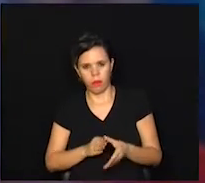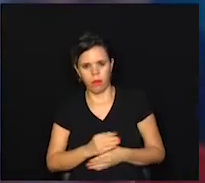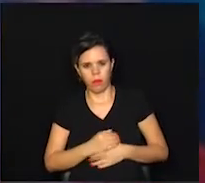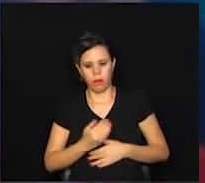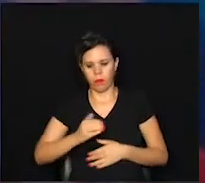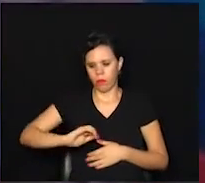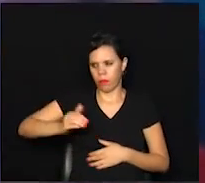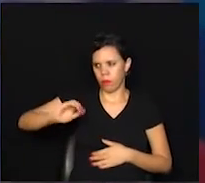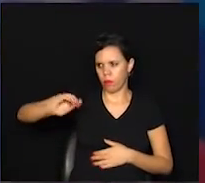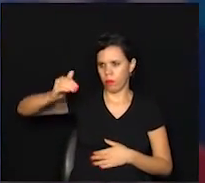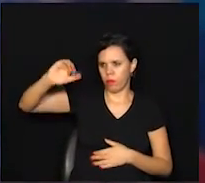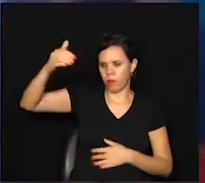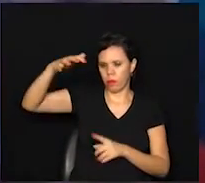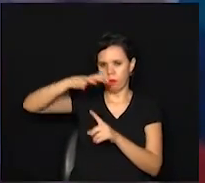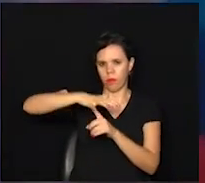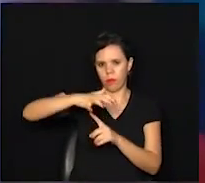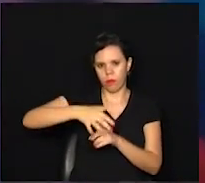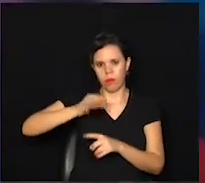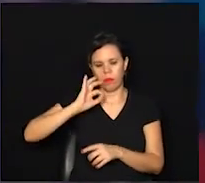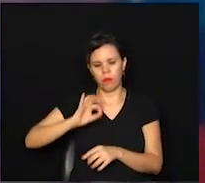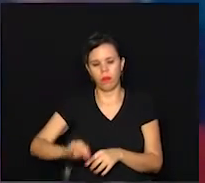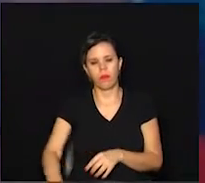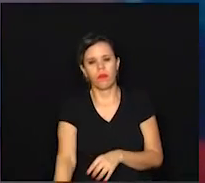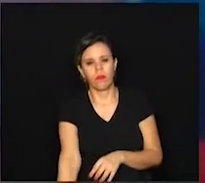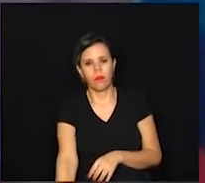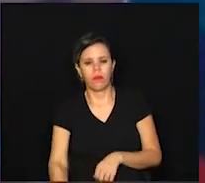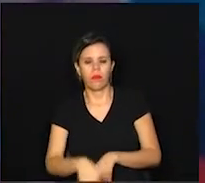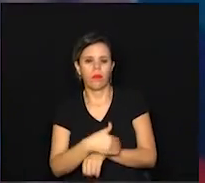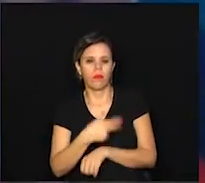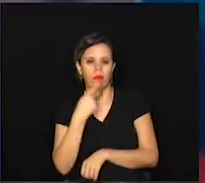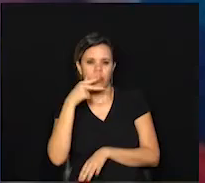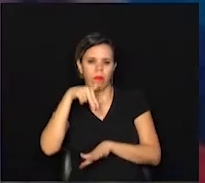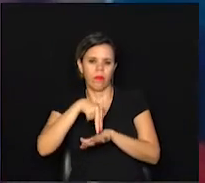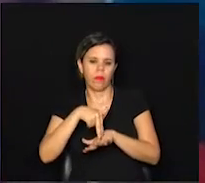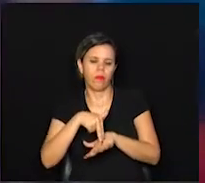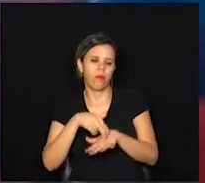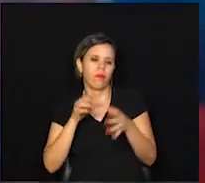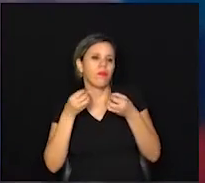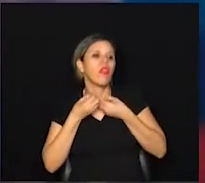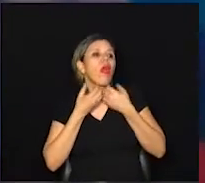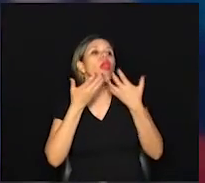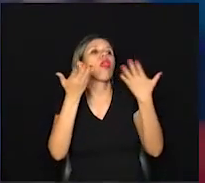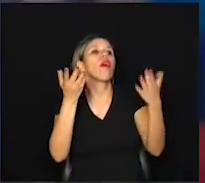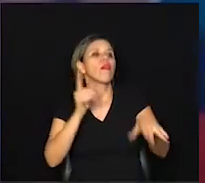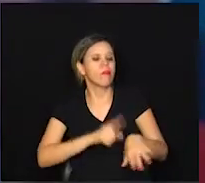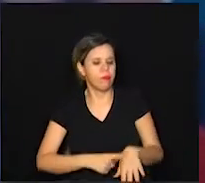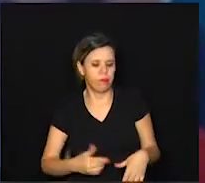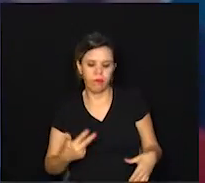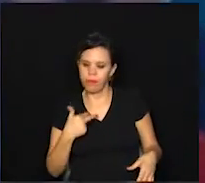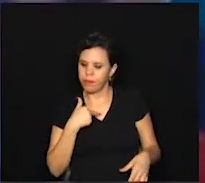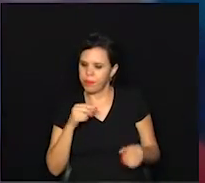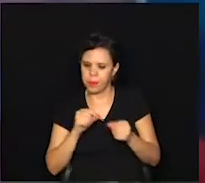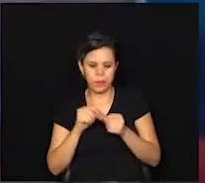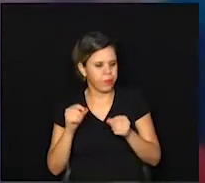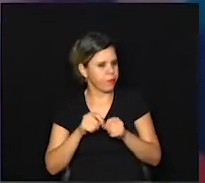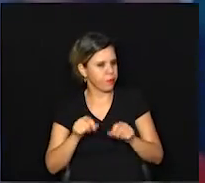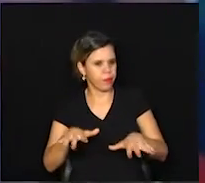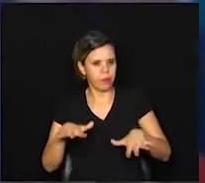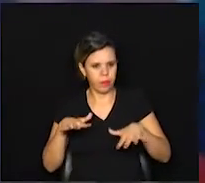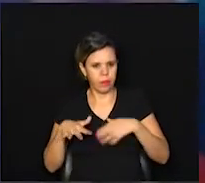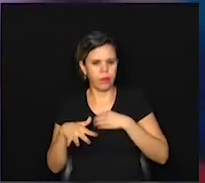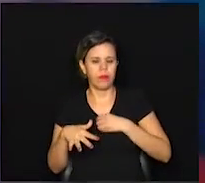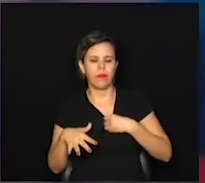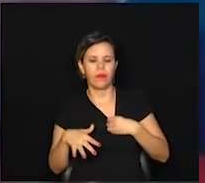Praça da Catedral, com pop rua ali, e falando, né, o que queria falar. Nesse momento não dá para fazer isso, mas a